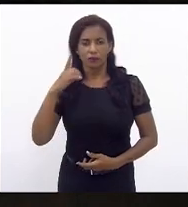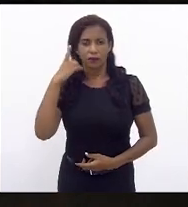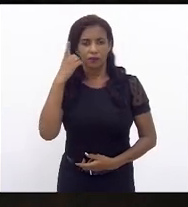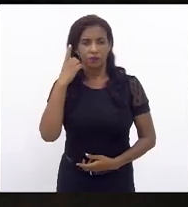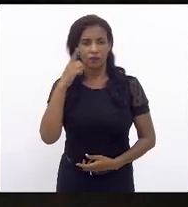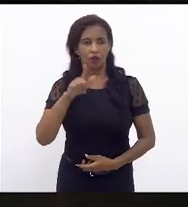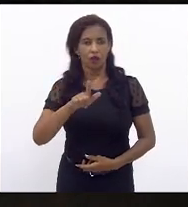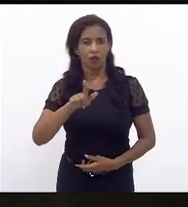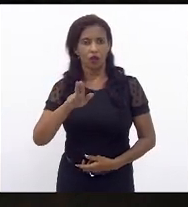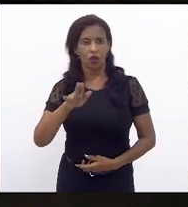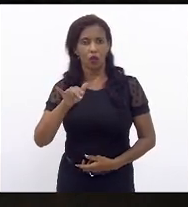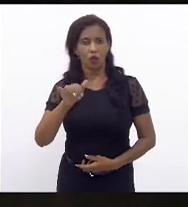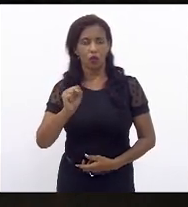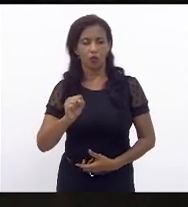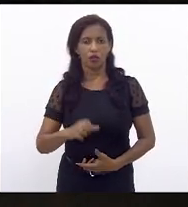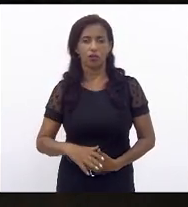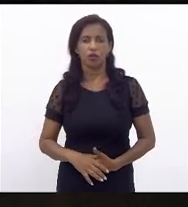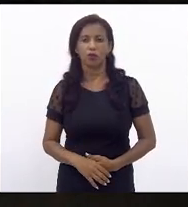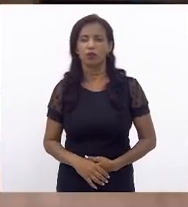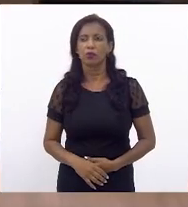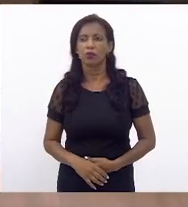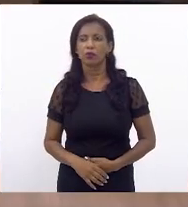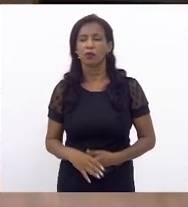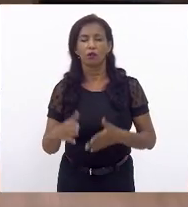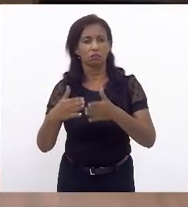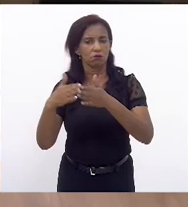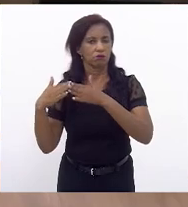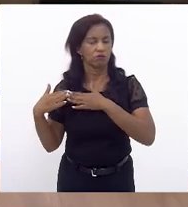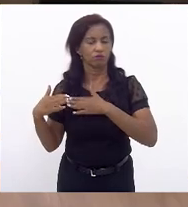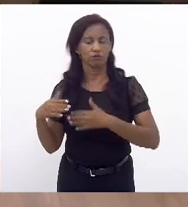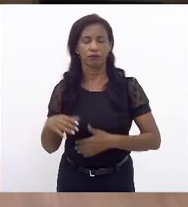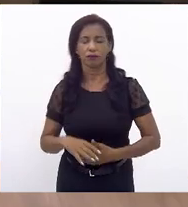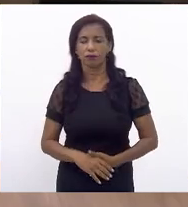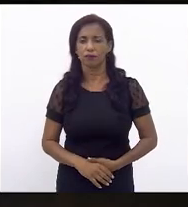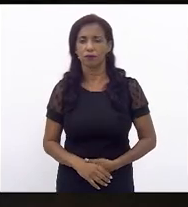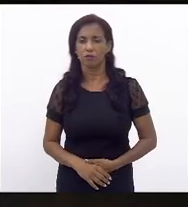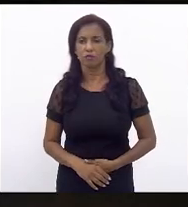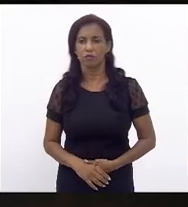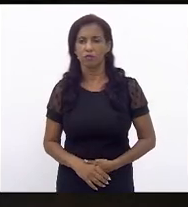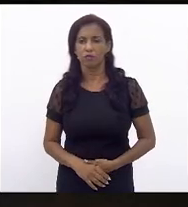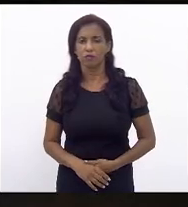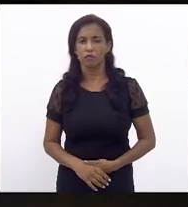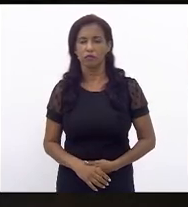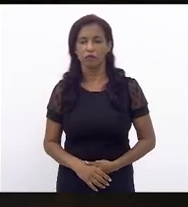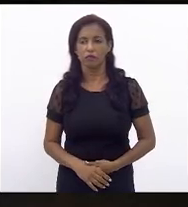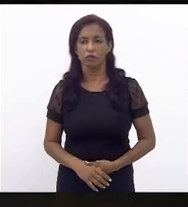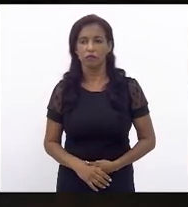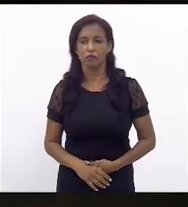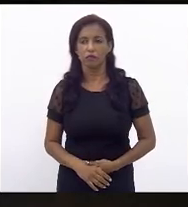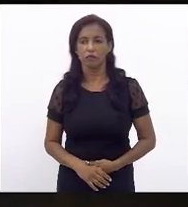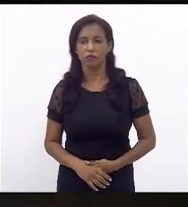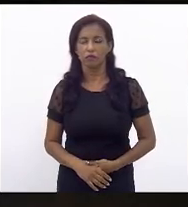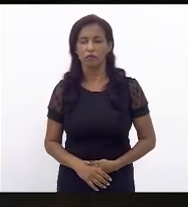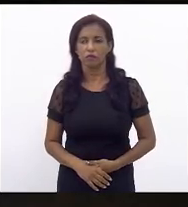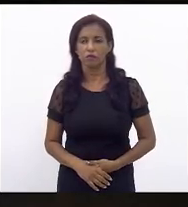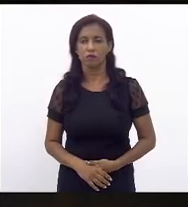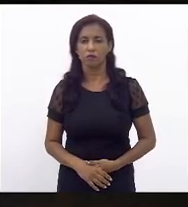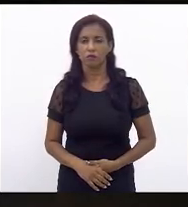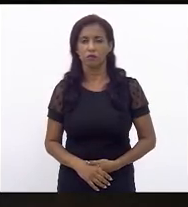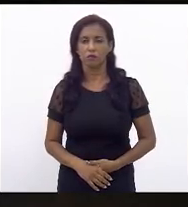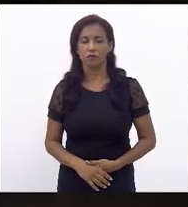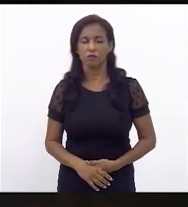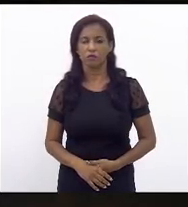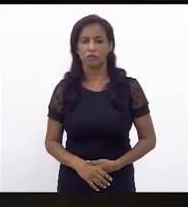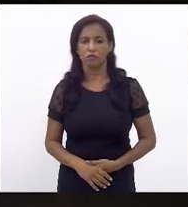Deputado Luiz Martins. Luiz Martins. Abstenção. Deputado Luiz Martins vota pela abstenção.